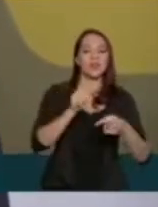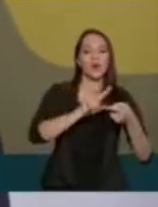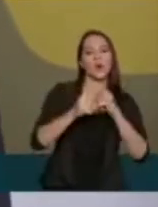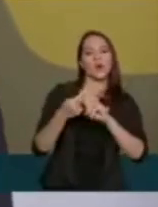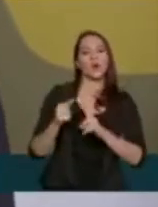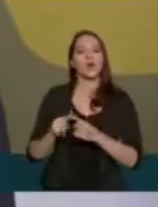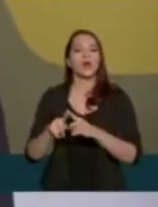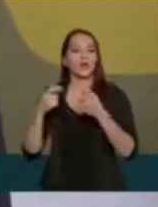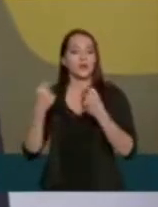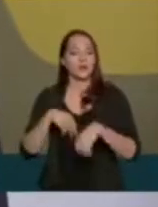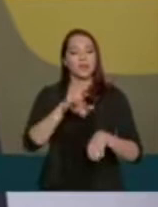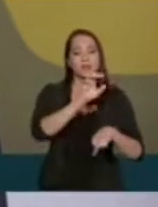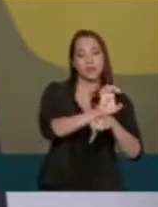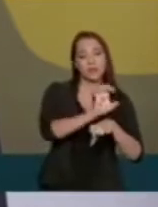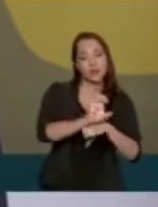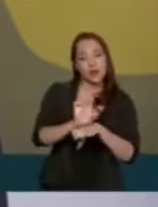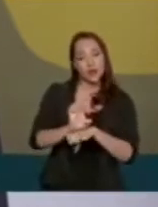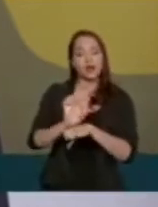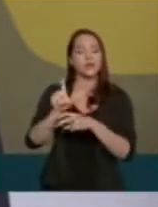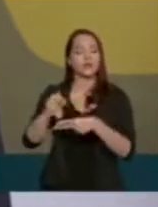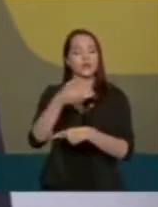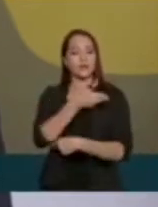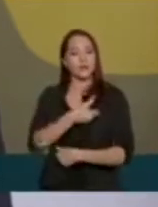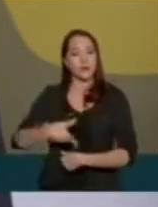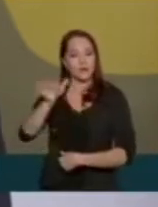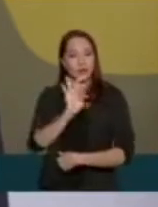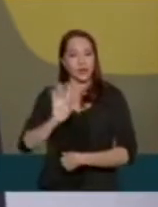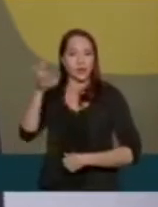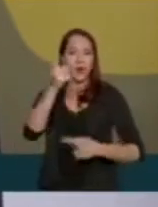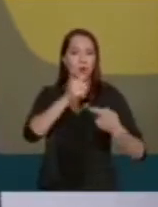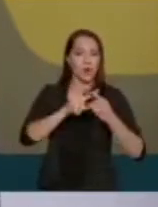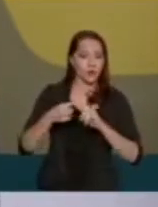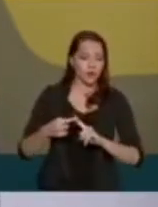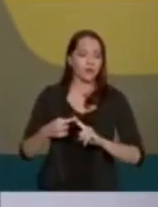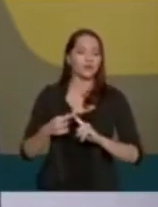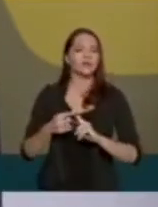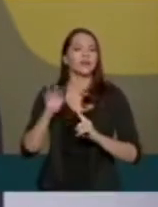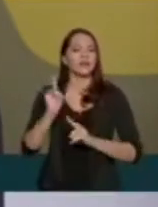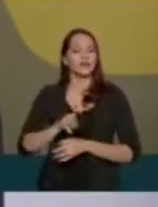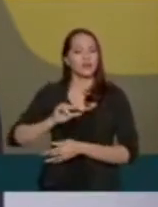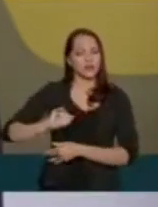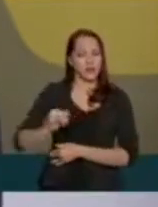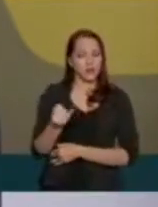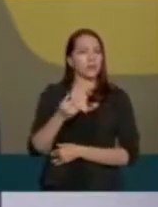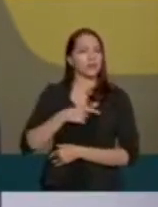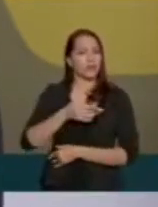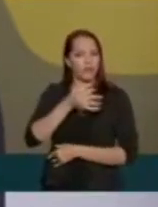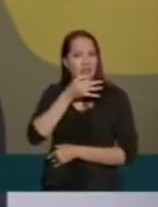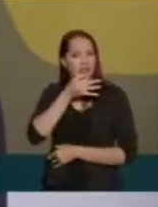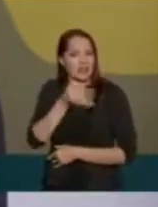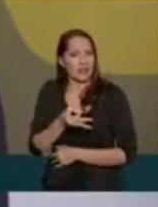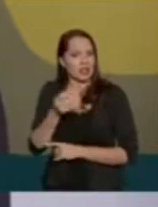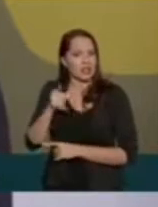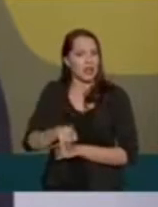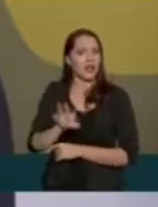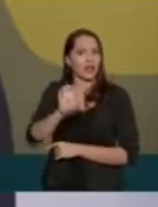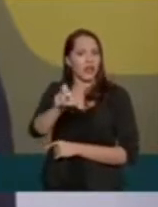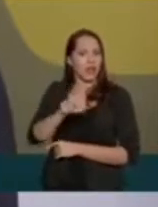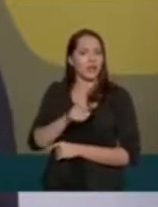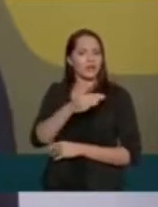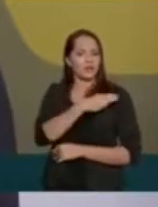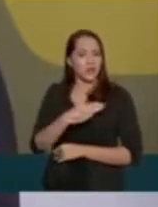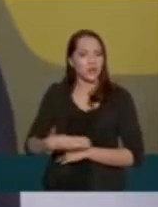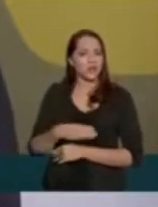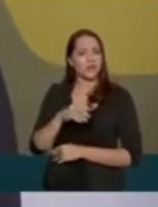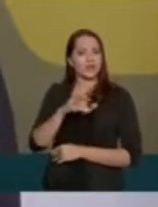tem de haver entre estados e o governo federal. Em janeiro, houve críticas ao ex-ministro Sérgio Moro por